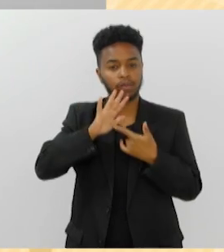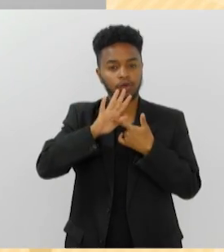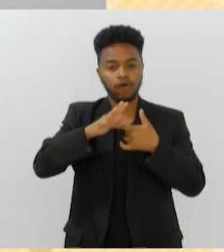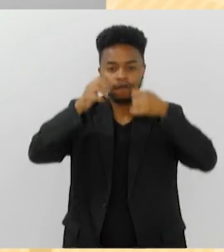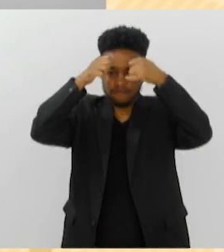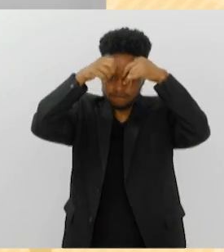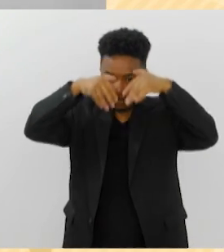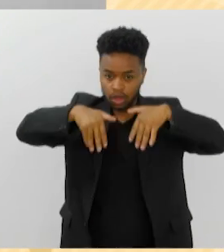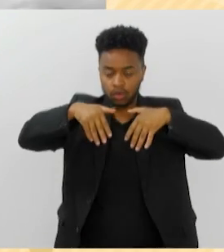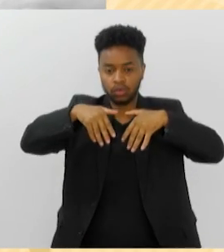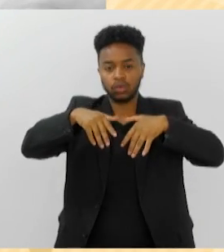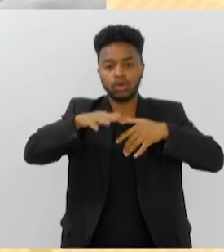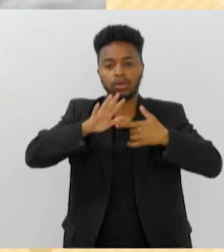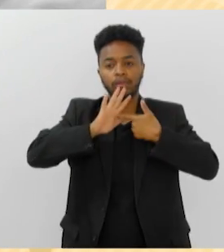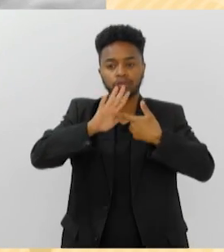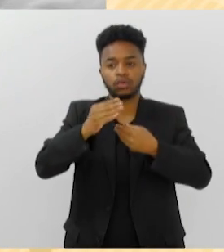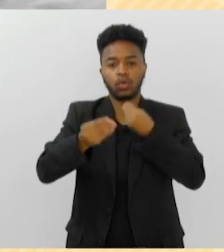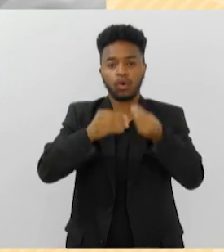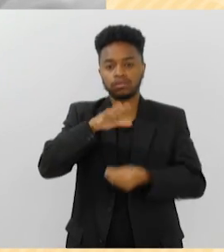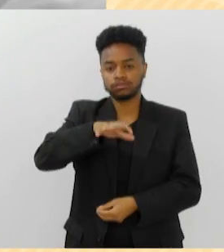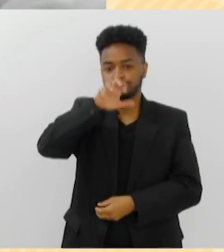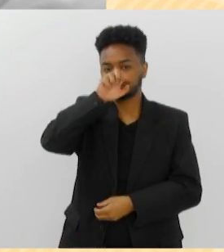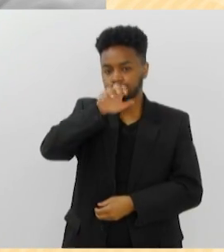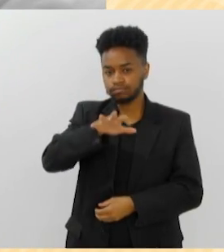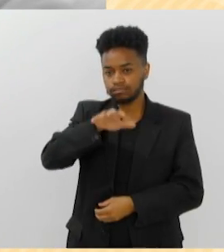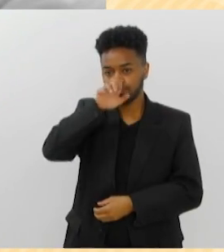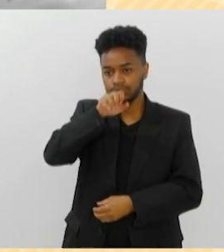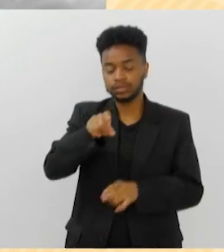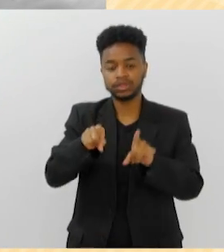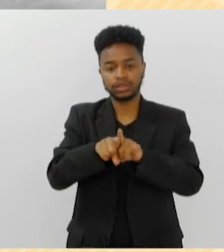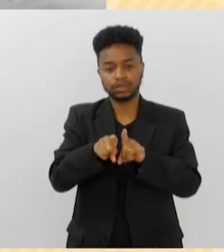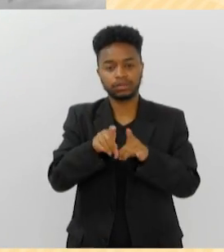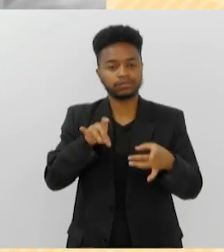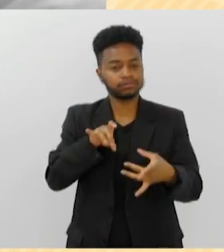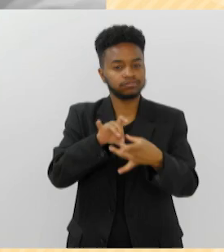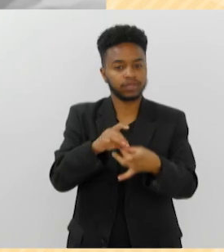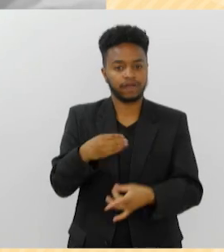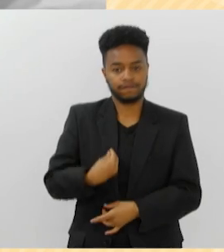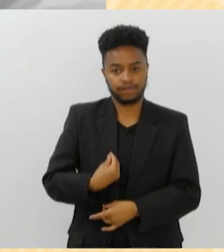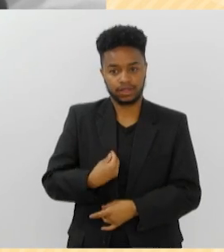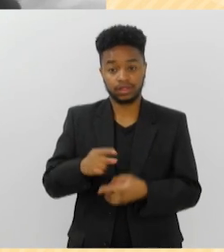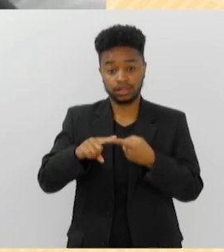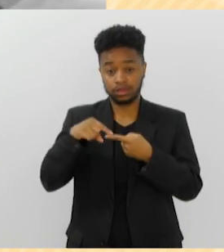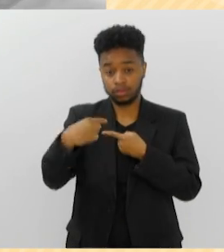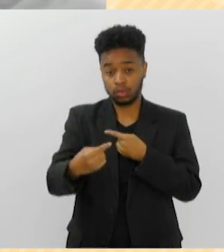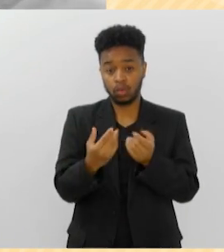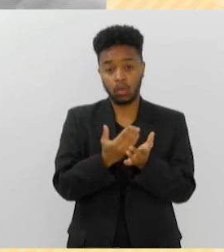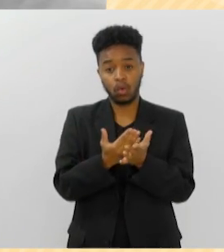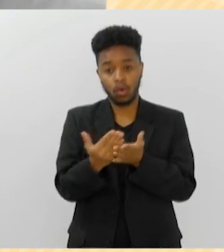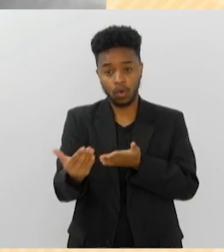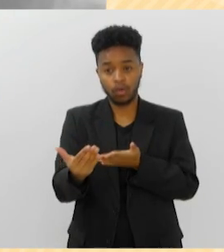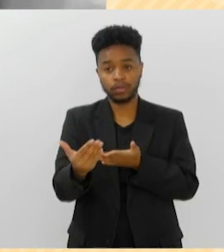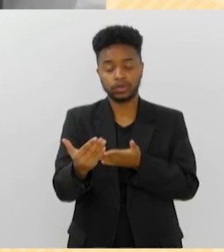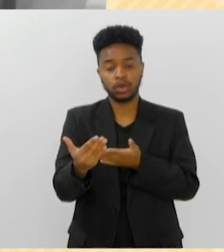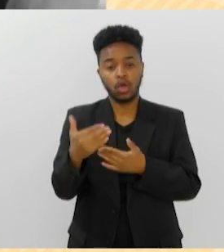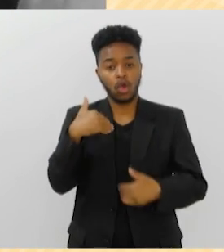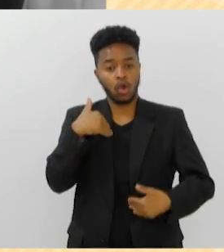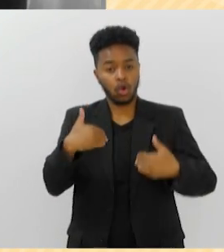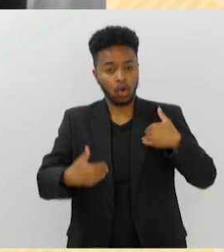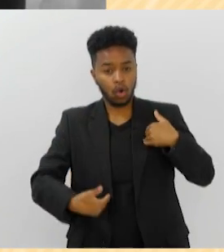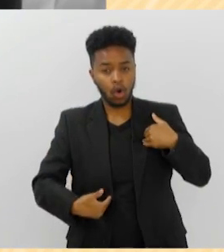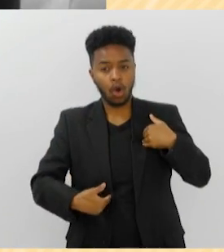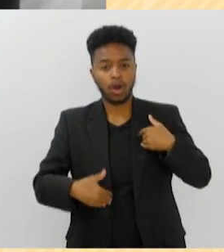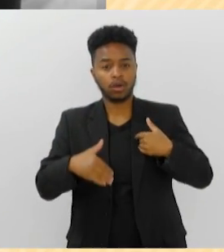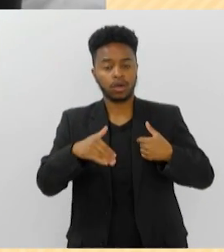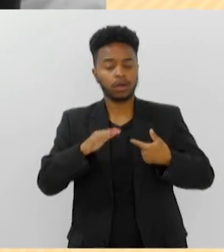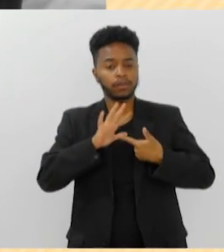provocam o sopro, a respiração, ato tão vital à vida. A partir daí, começam a montar em seus corpos imagens